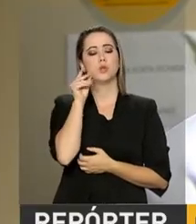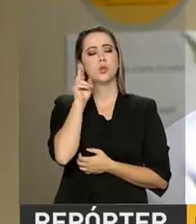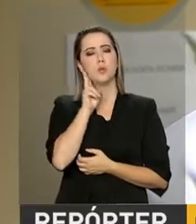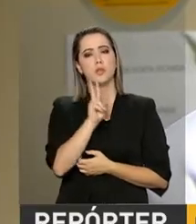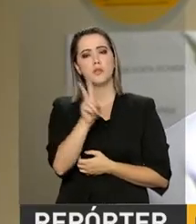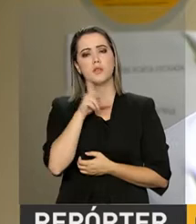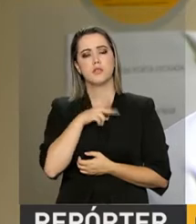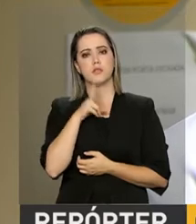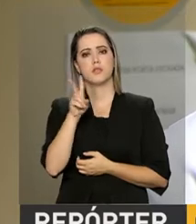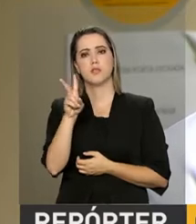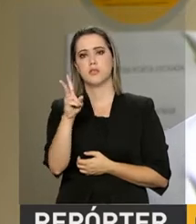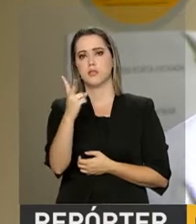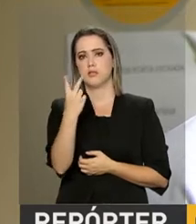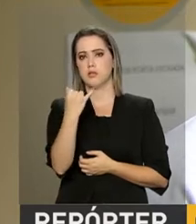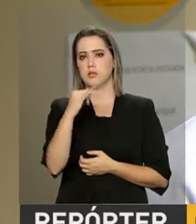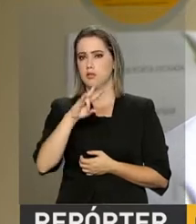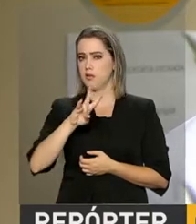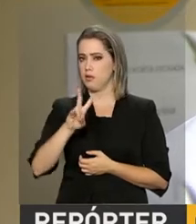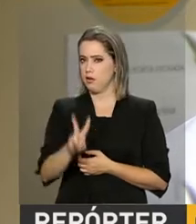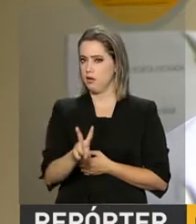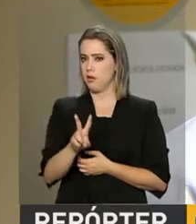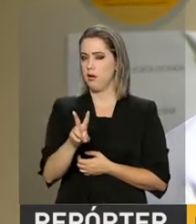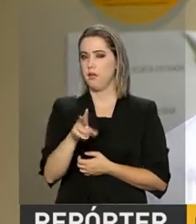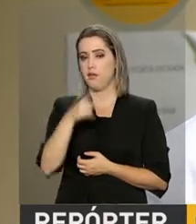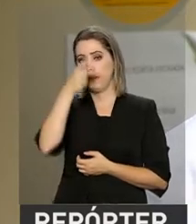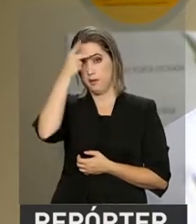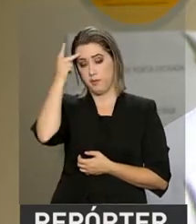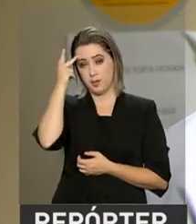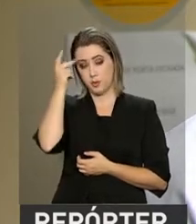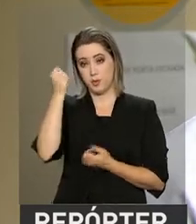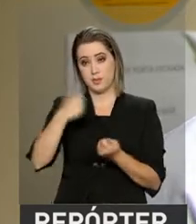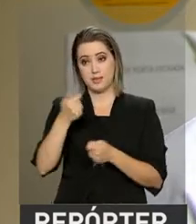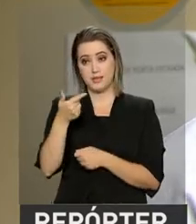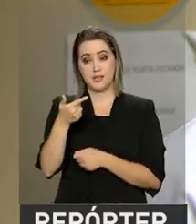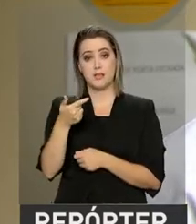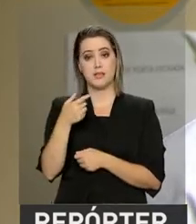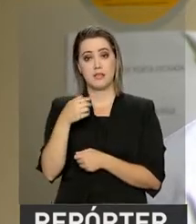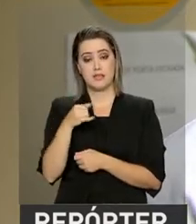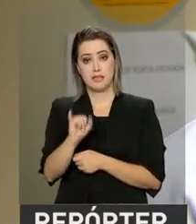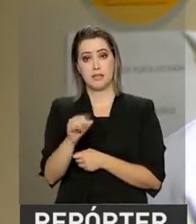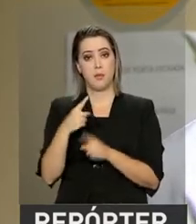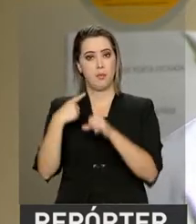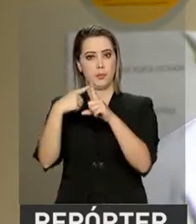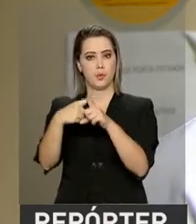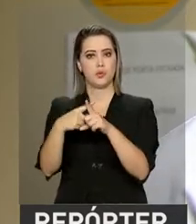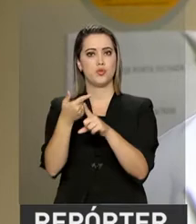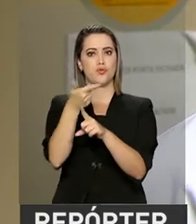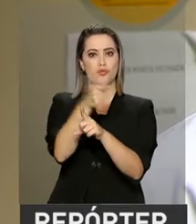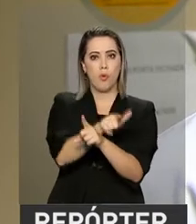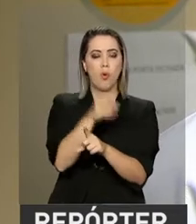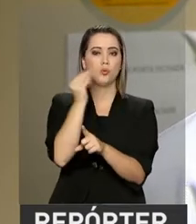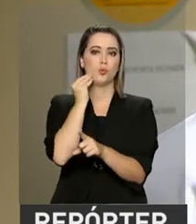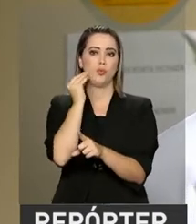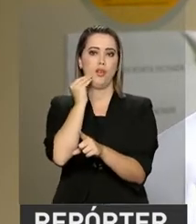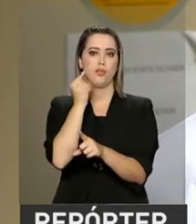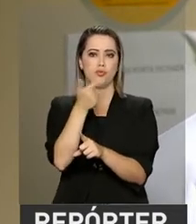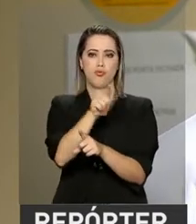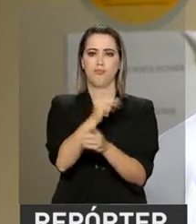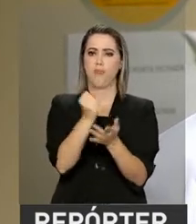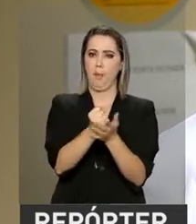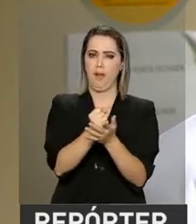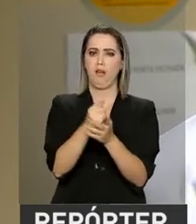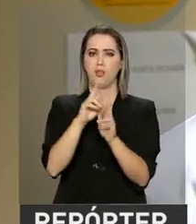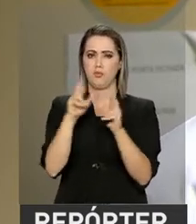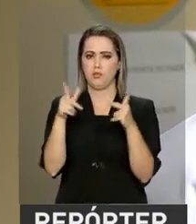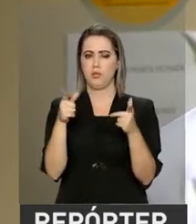ele nunca é dispensado imediatamente a gente faz outro teste de marca diferente e aí a partir